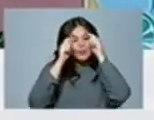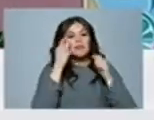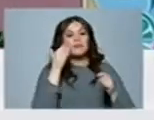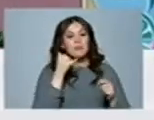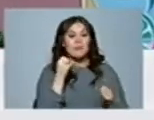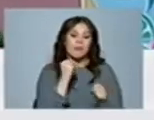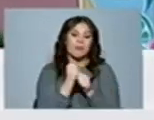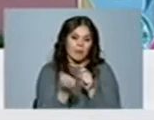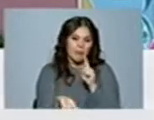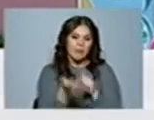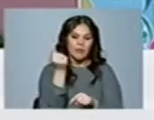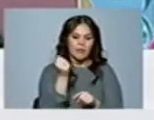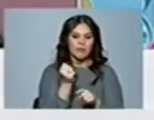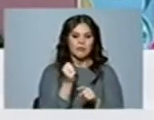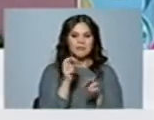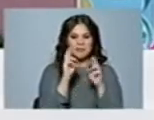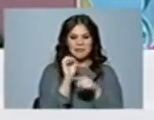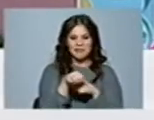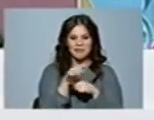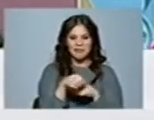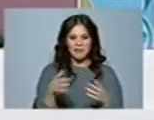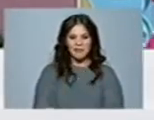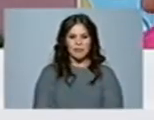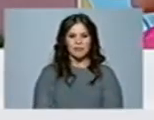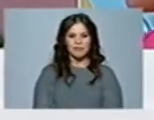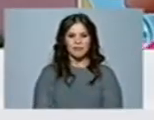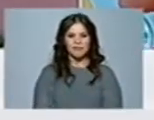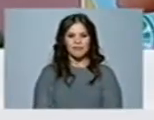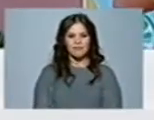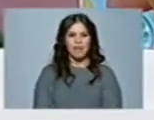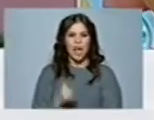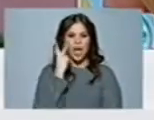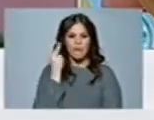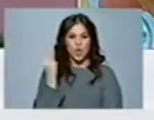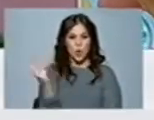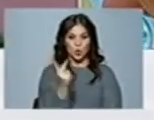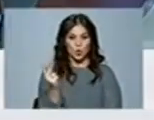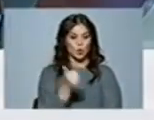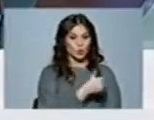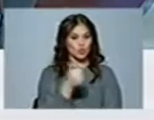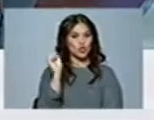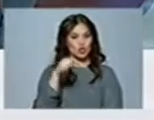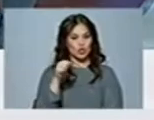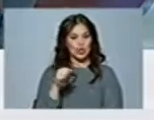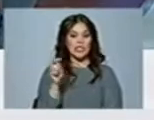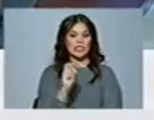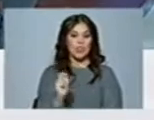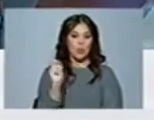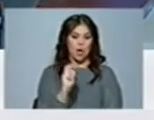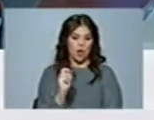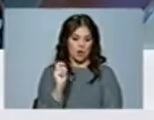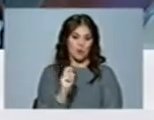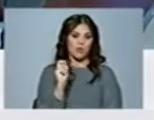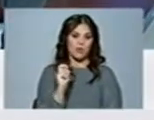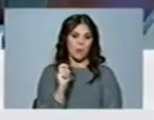coisas lhes corra bem. Tem corrido bem a vida para estes dois alunos? Eles estão no terceiro ano, alunos estão no terceiro ano, temos